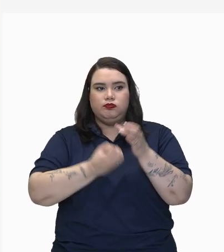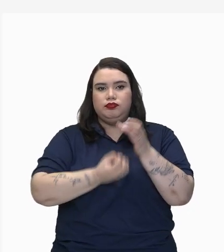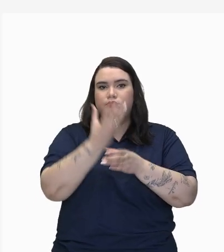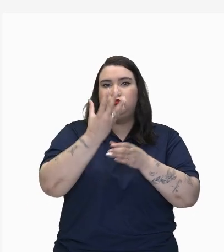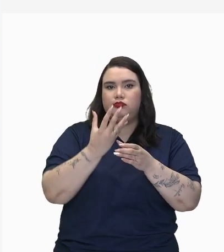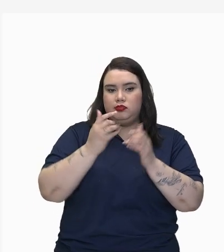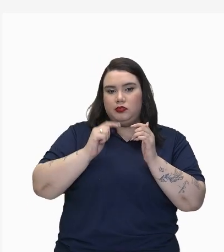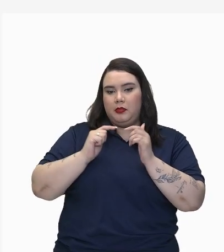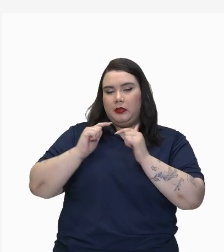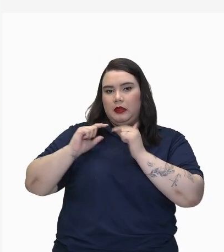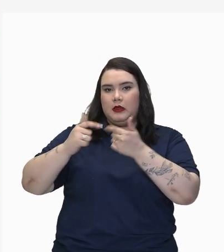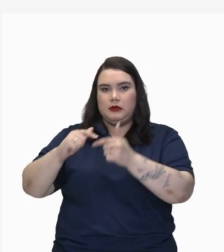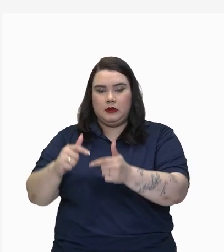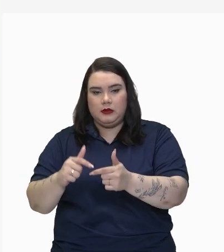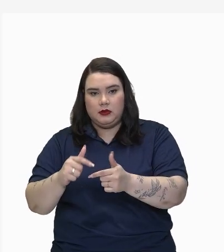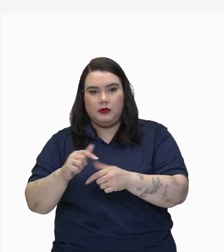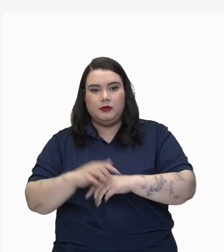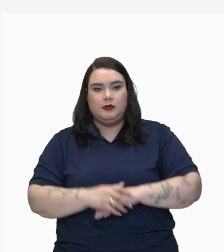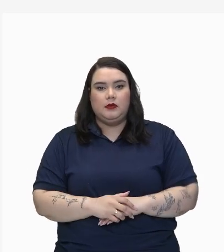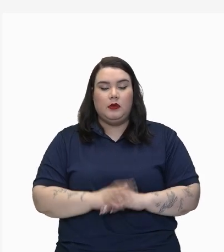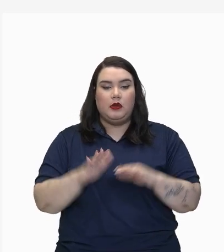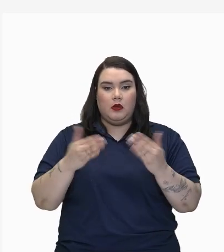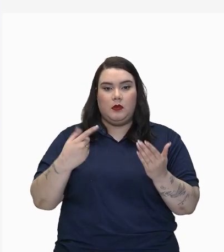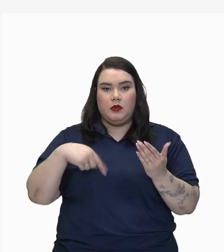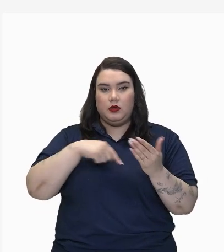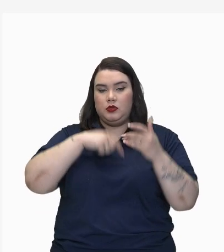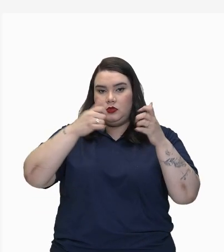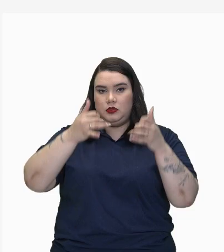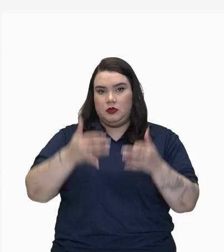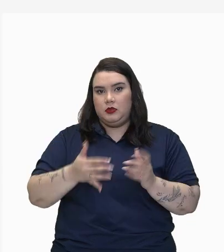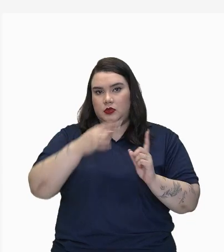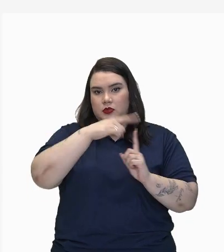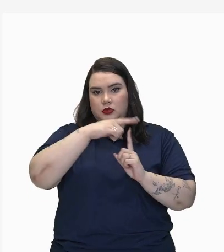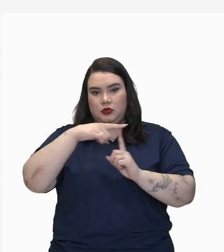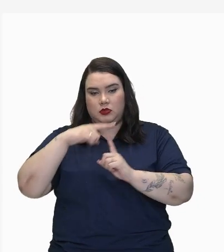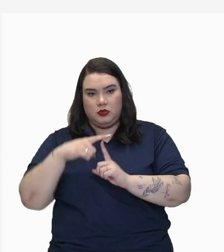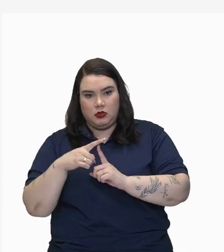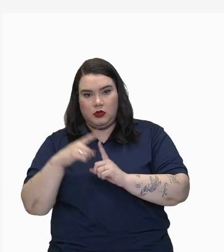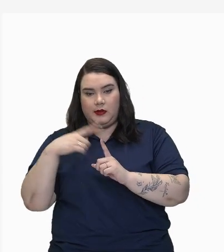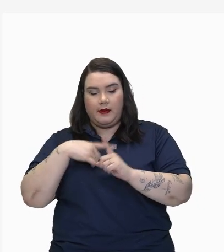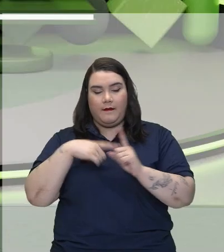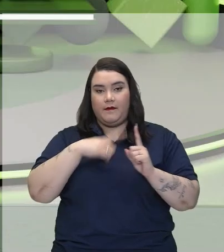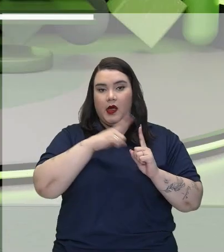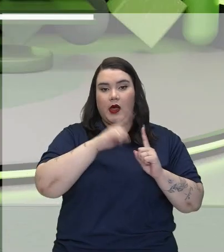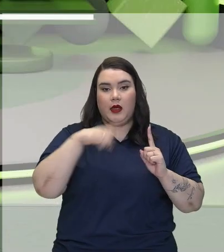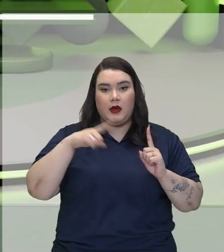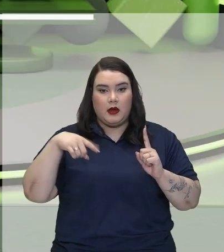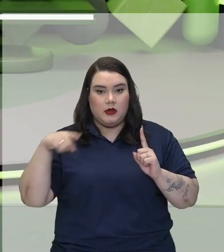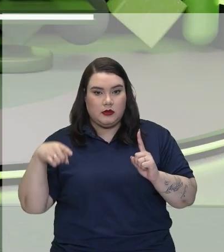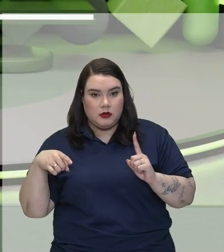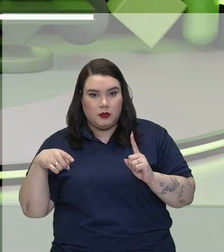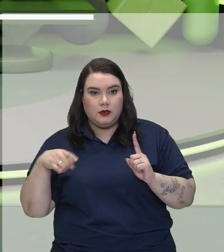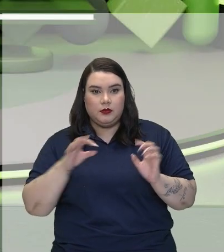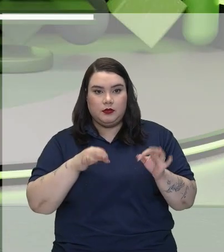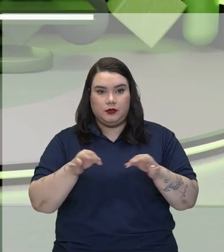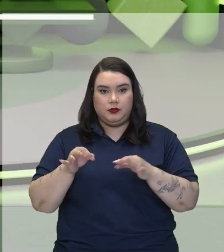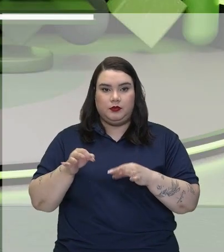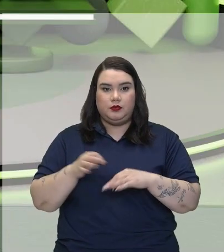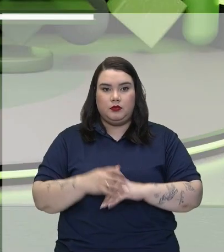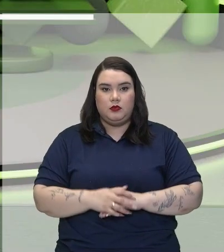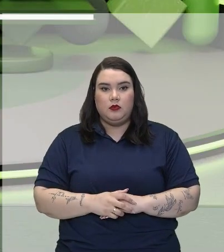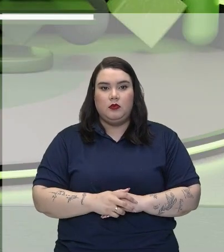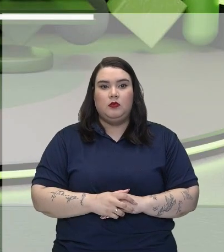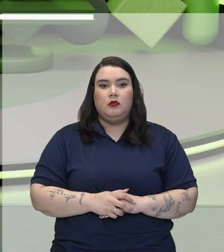da classificação e organização dessas espécies, né? Lembrando aí que é uma grande variedade que existe, nós